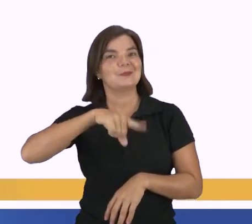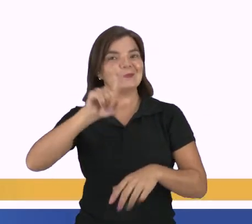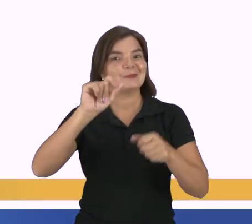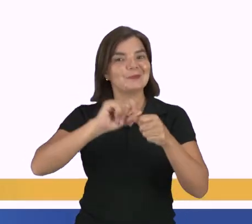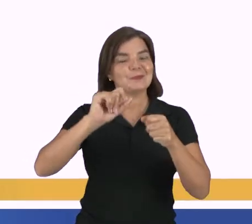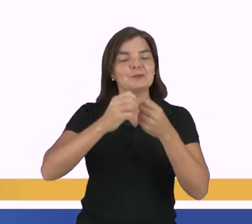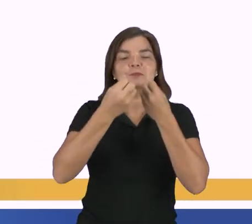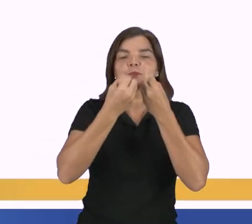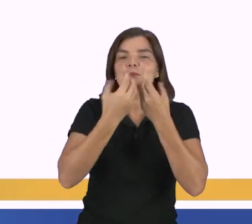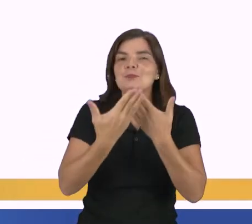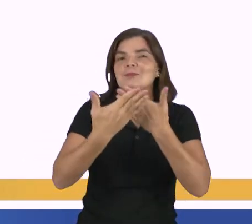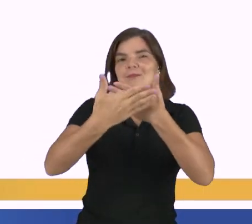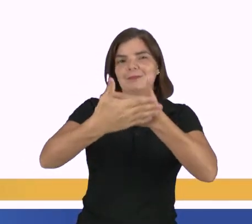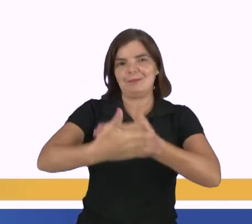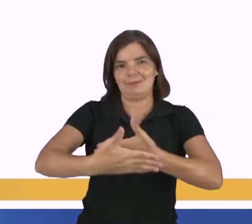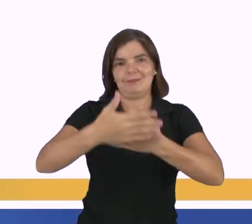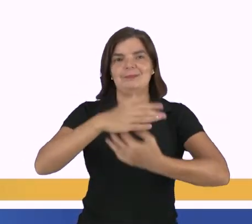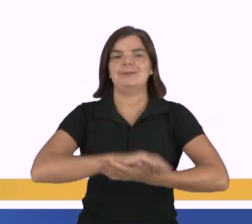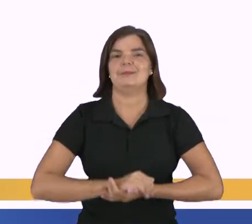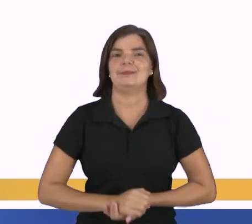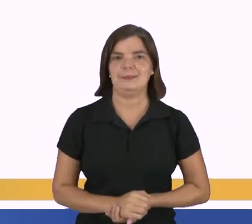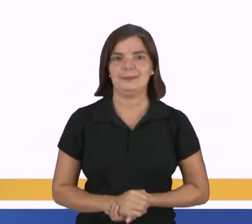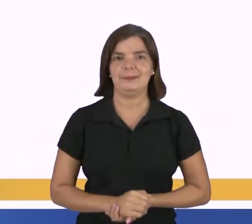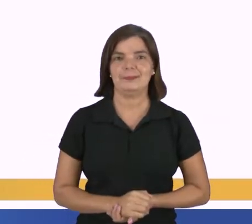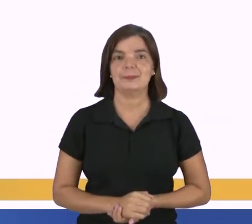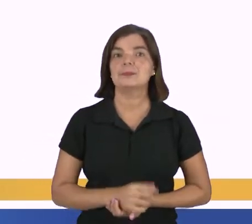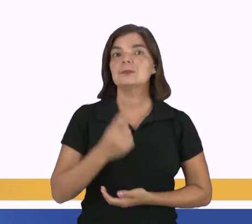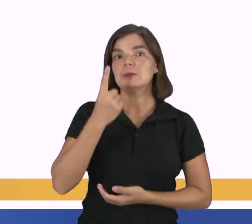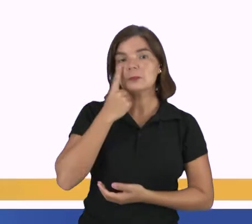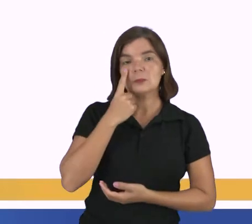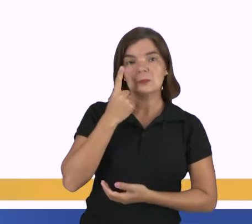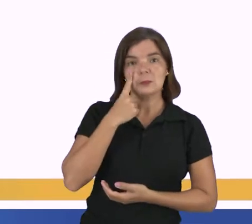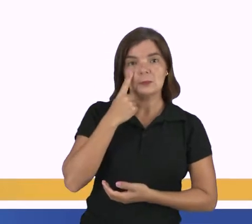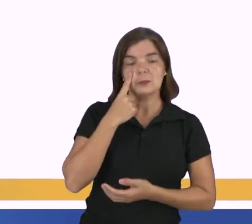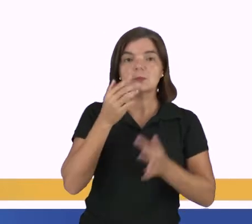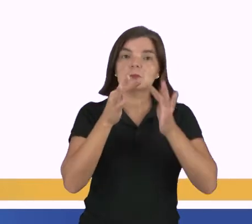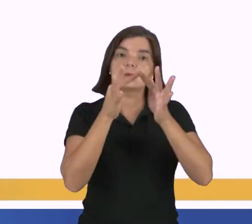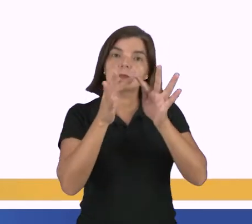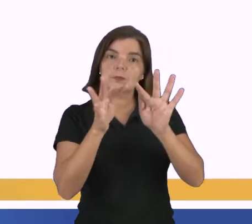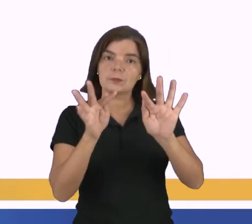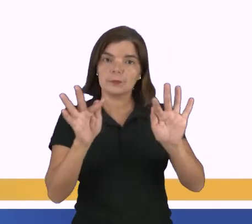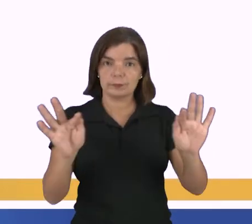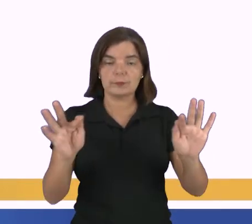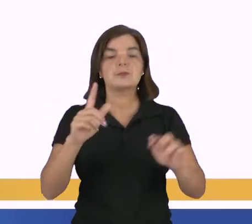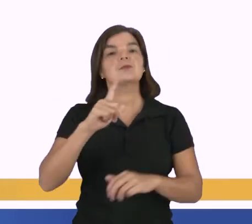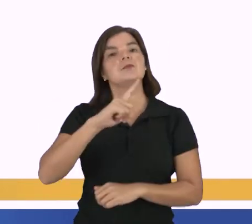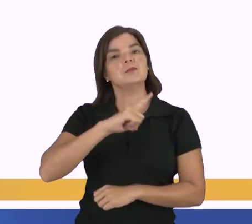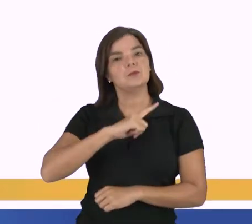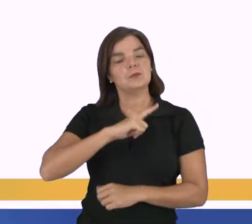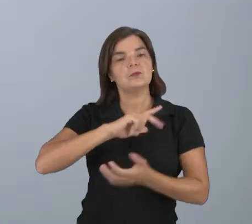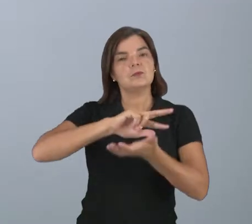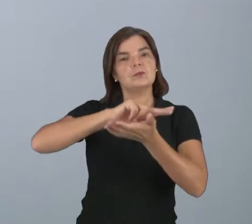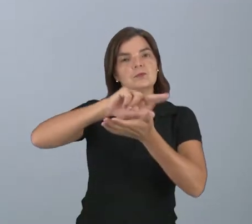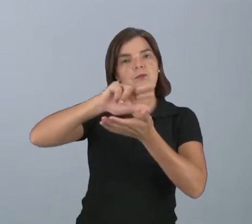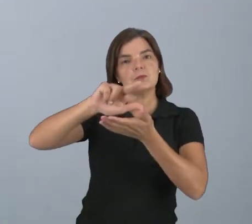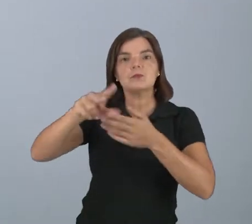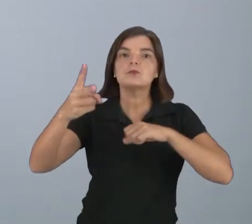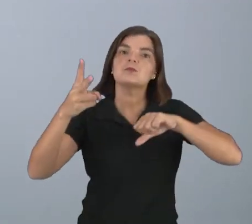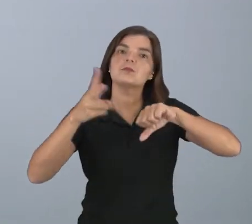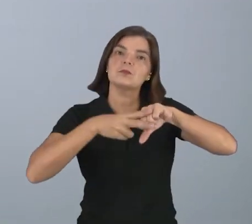vou fazer uma boa prova. Nós vemos aqui uma frase e temos aí vários